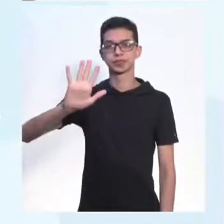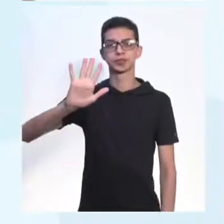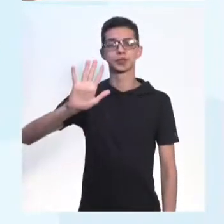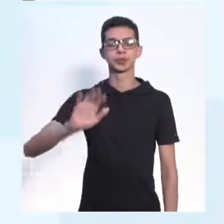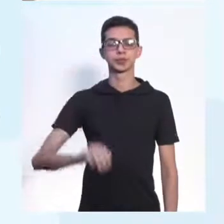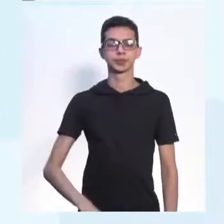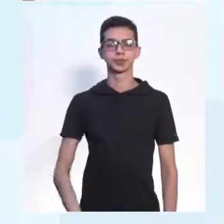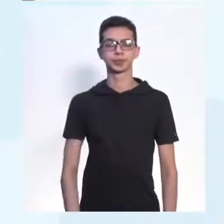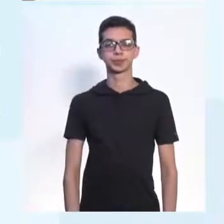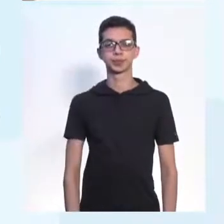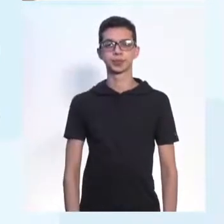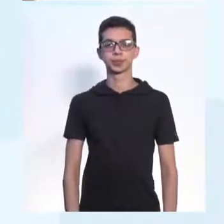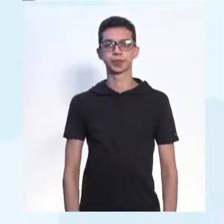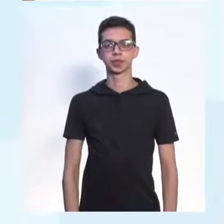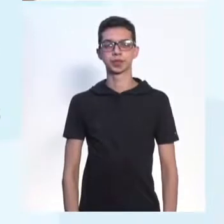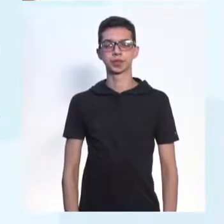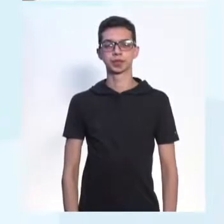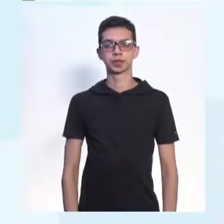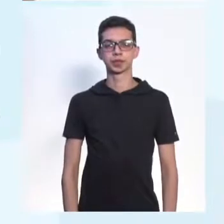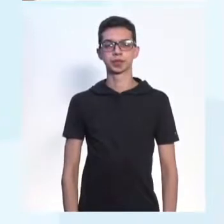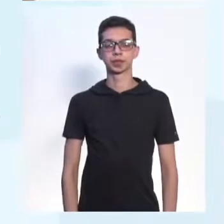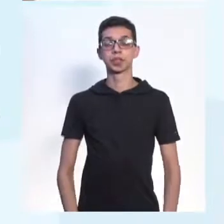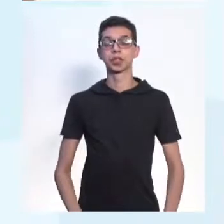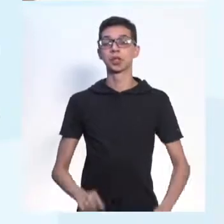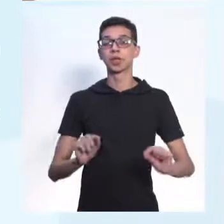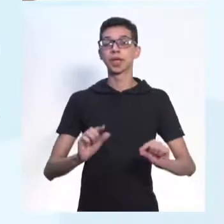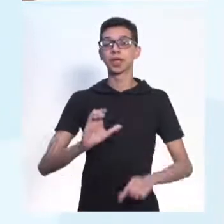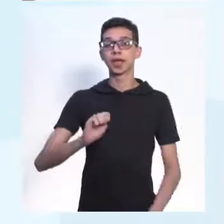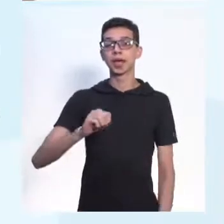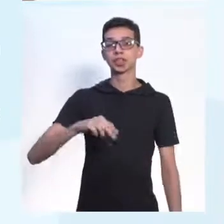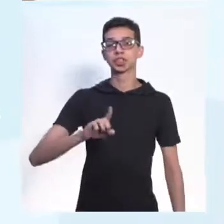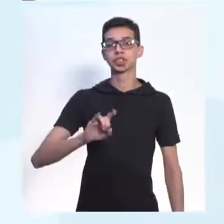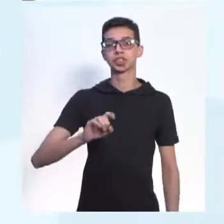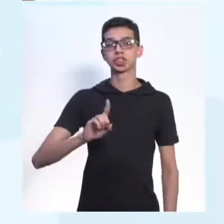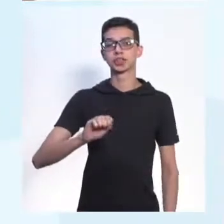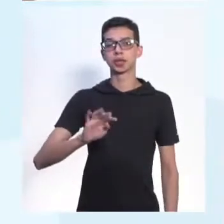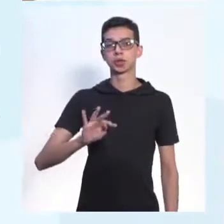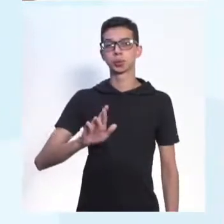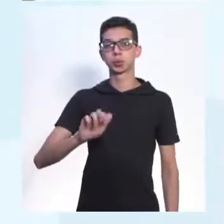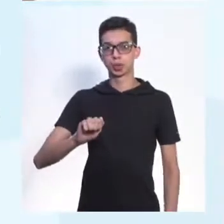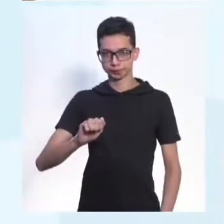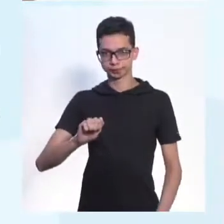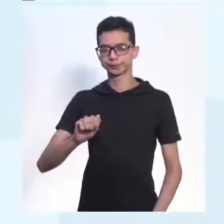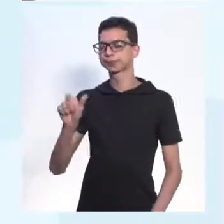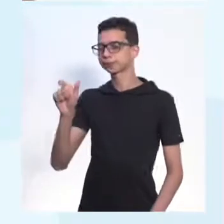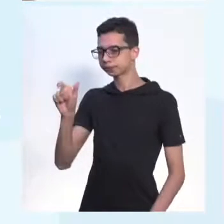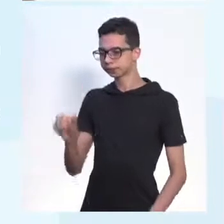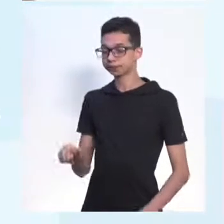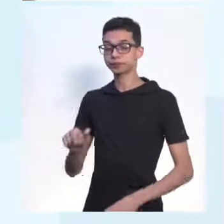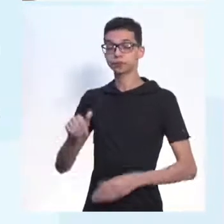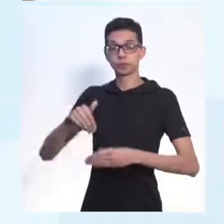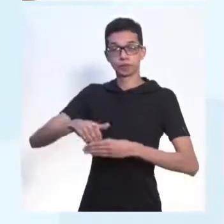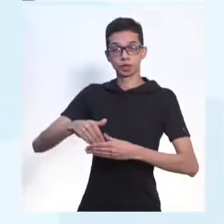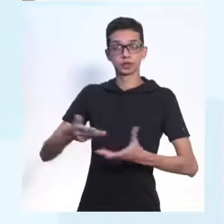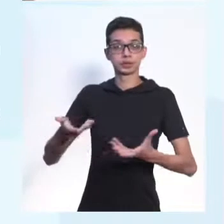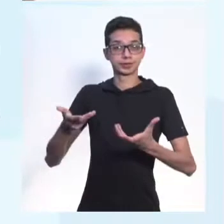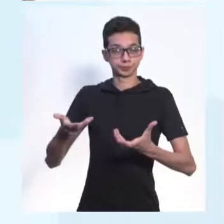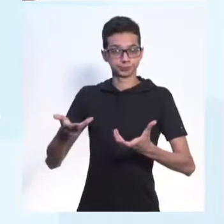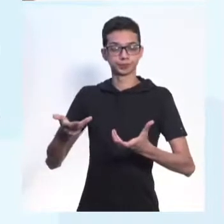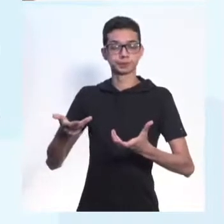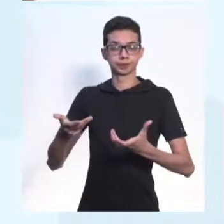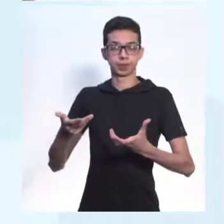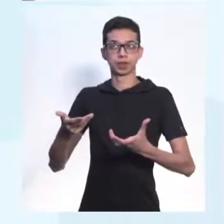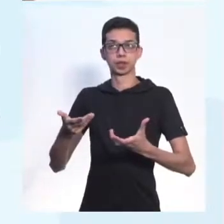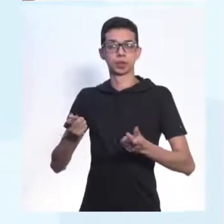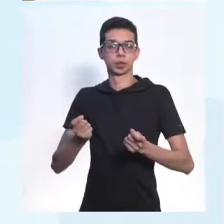nossa candidatura está relacionada à filiação partido e se caracteriza os nossos partidos são instrumentos de